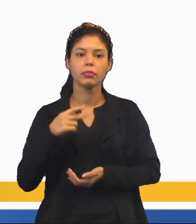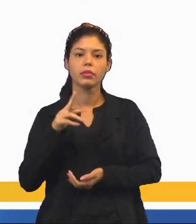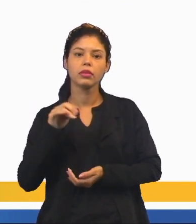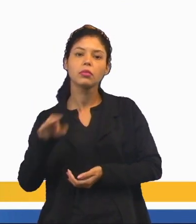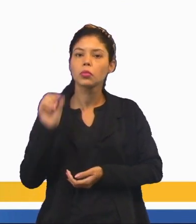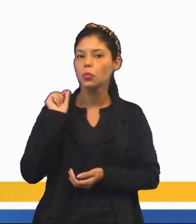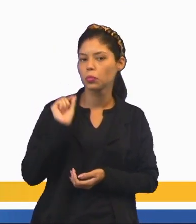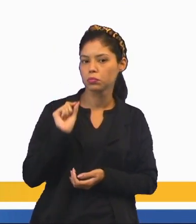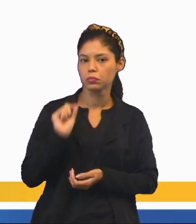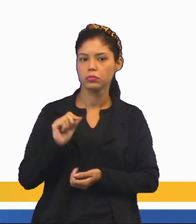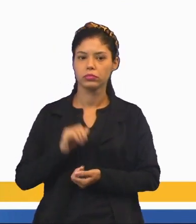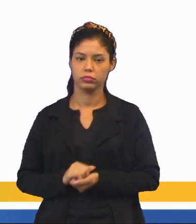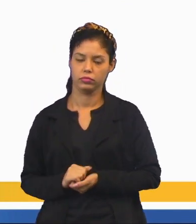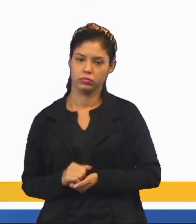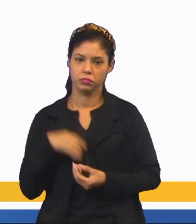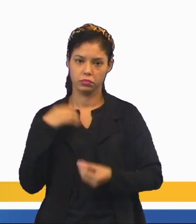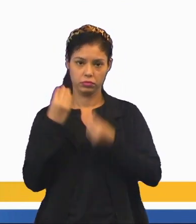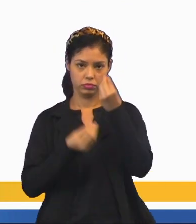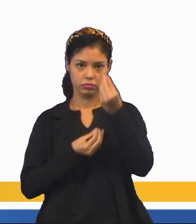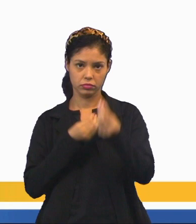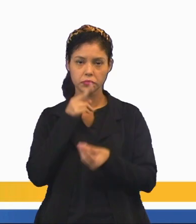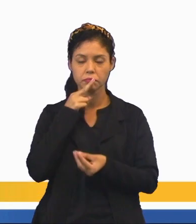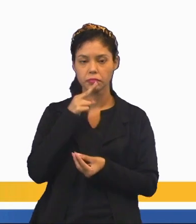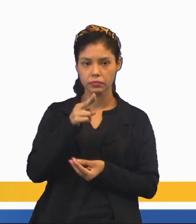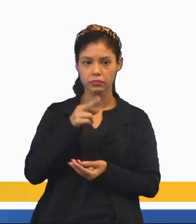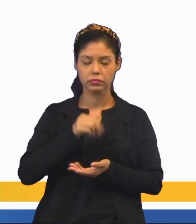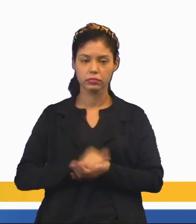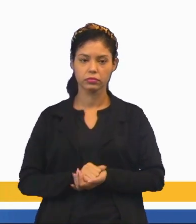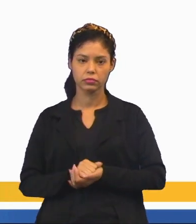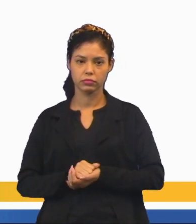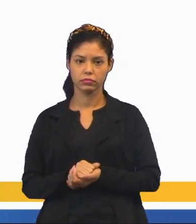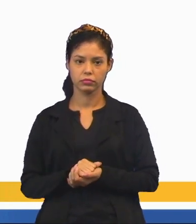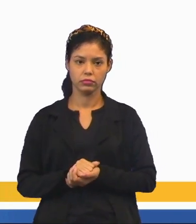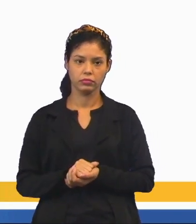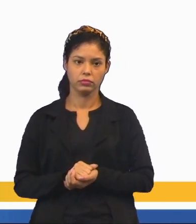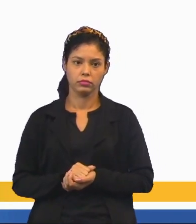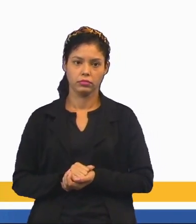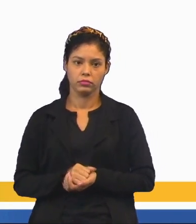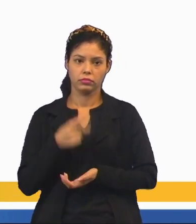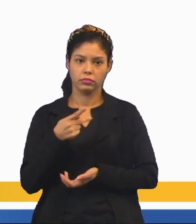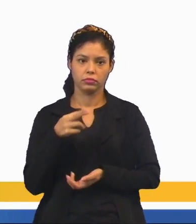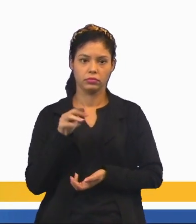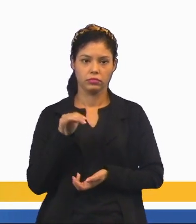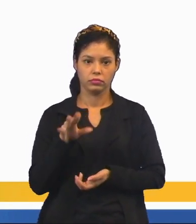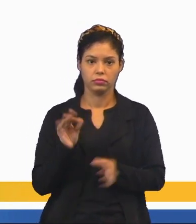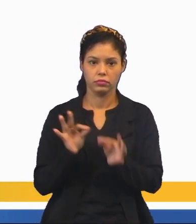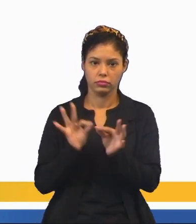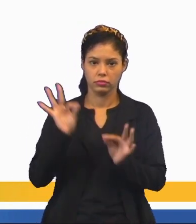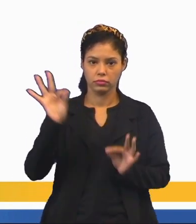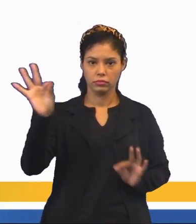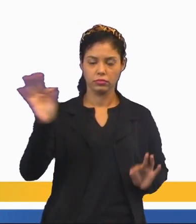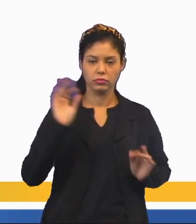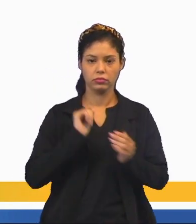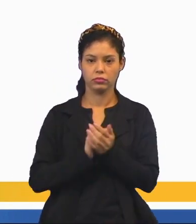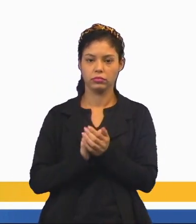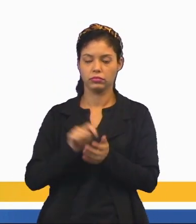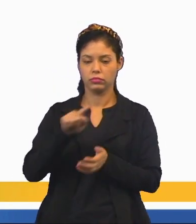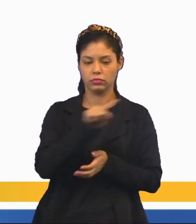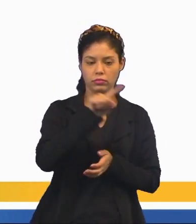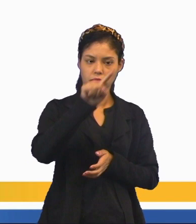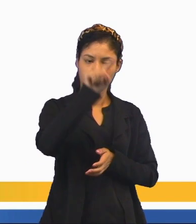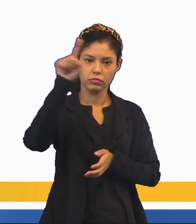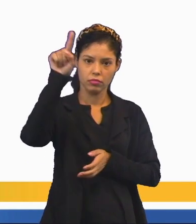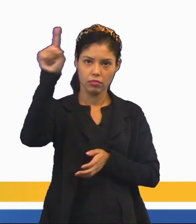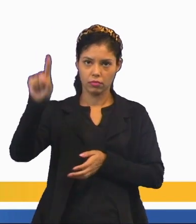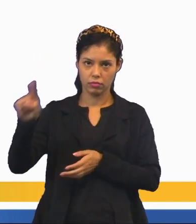Perímetro. O que é perímetro e como o calcularmos? Perímetro é a medida de comprimento